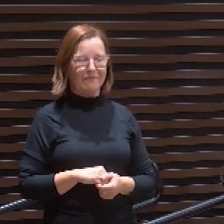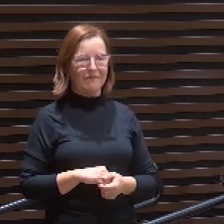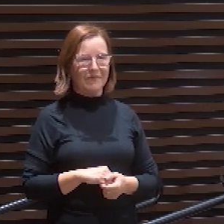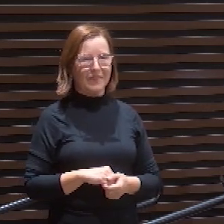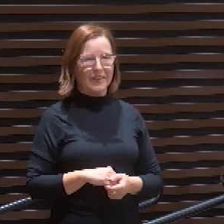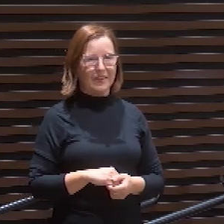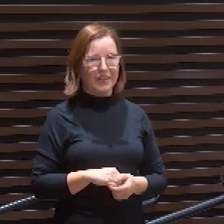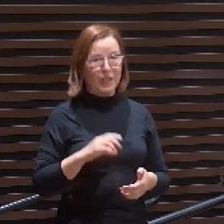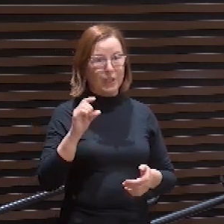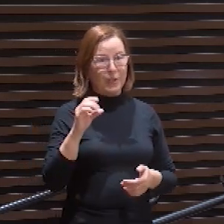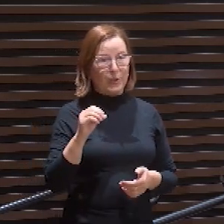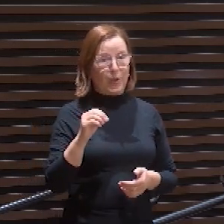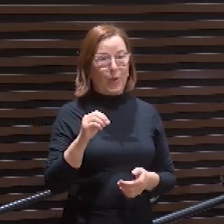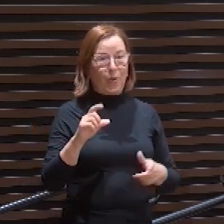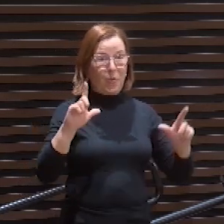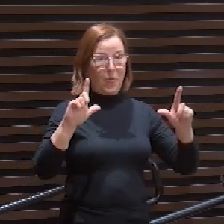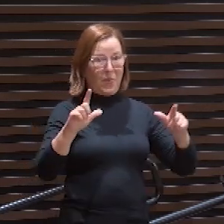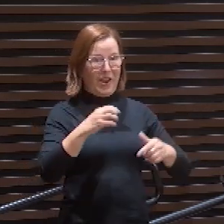seria leiloado.